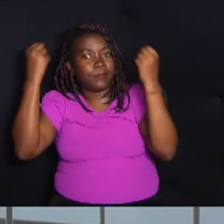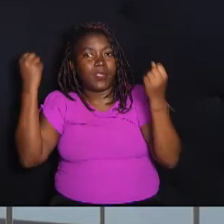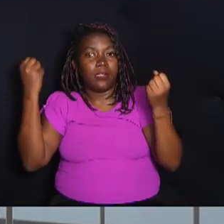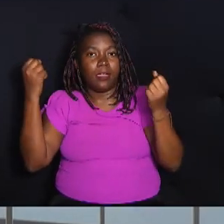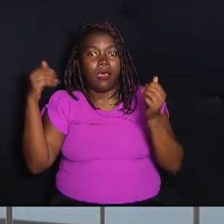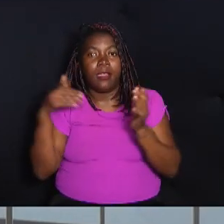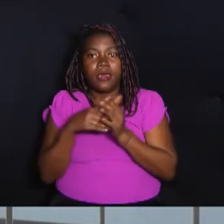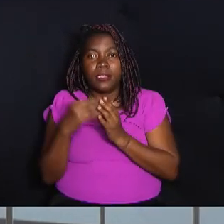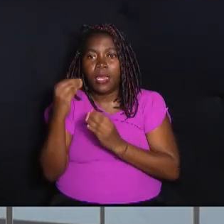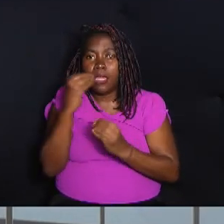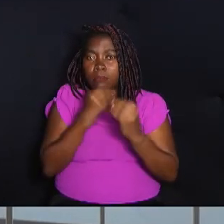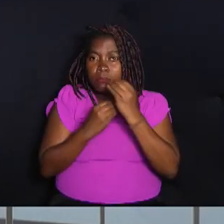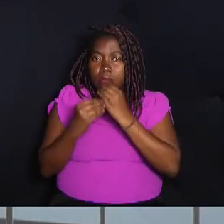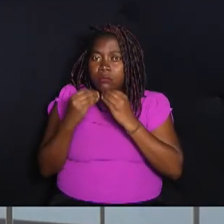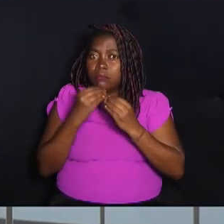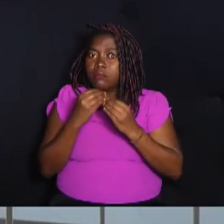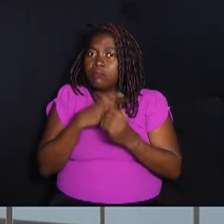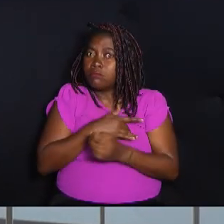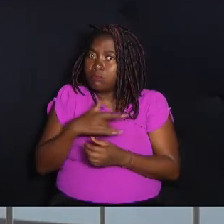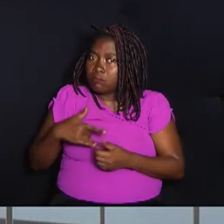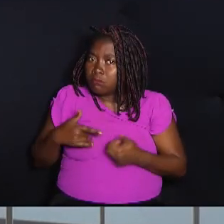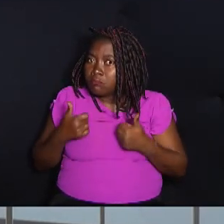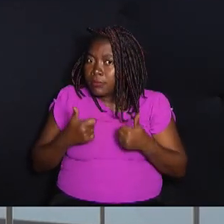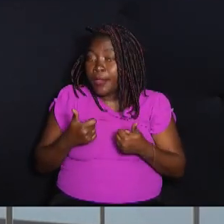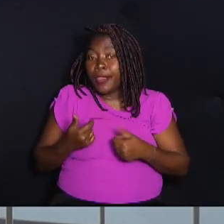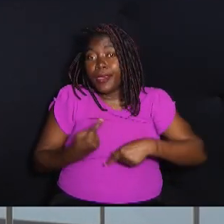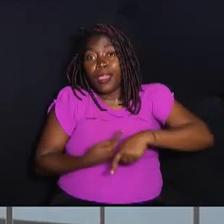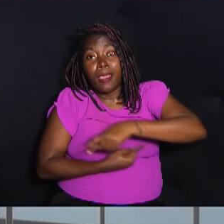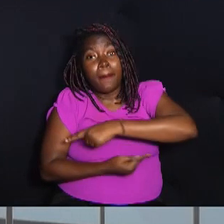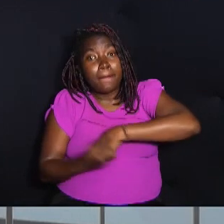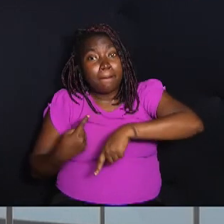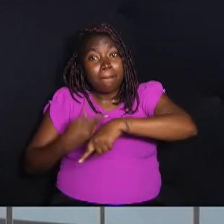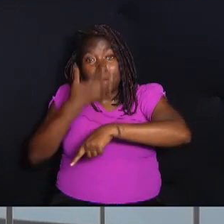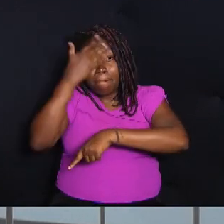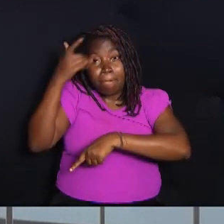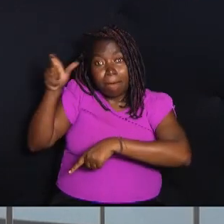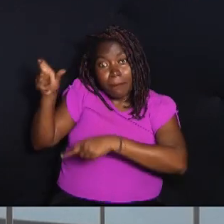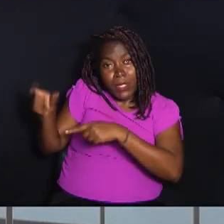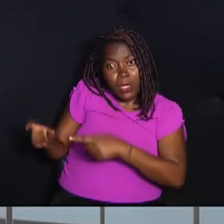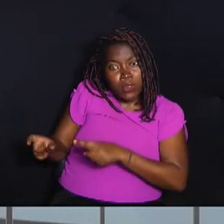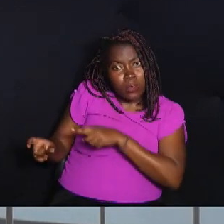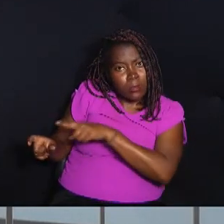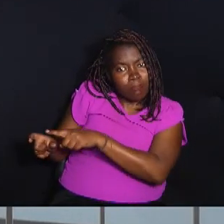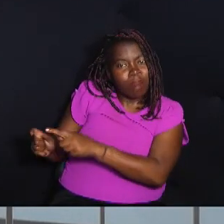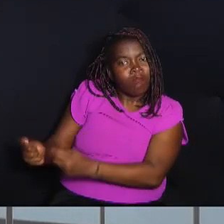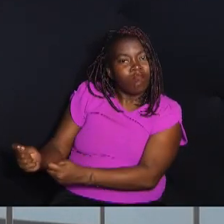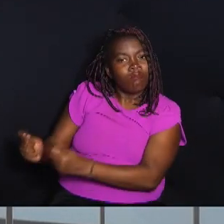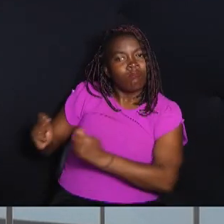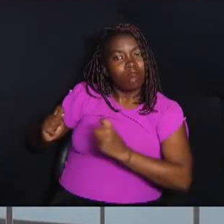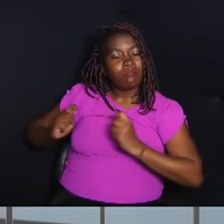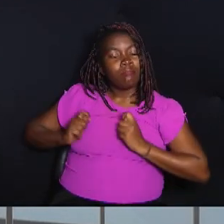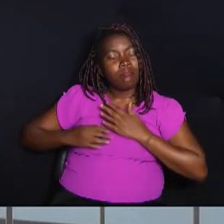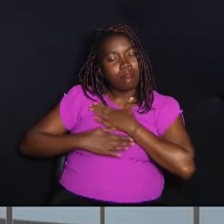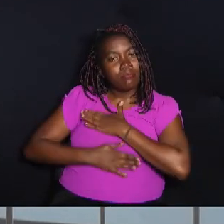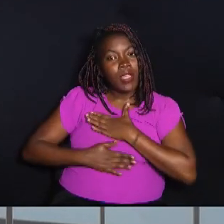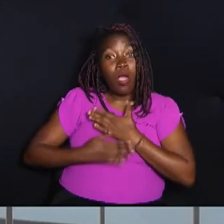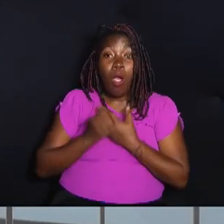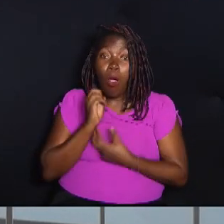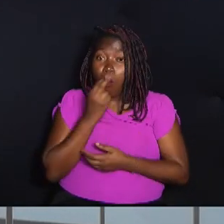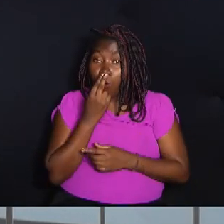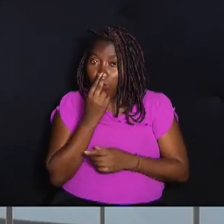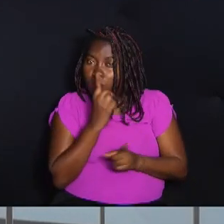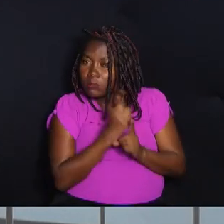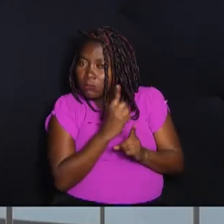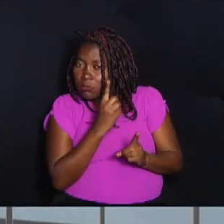boa alimentação, um convívio com pessoas que possam te trazer uma condição de bem-estar ou